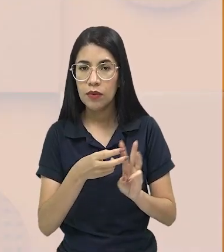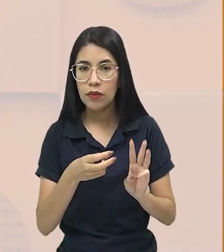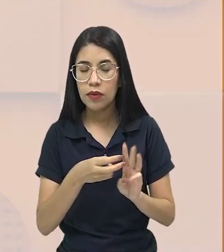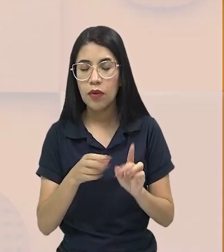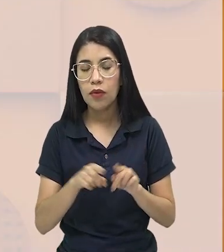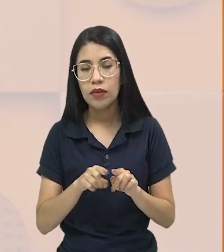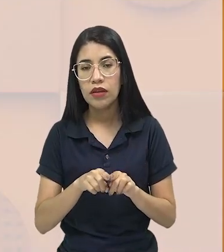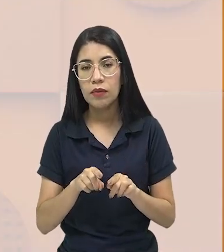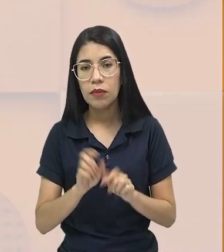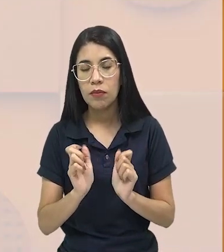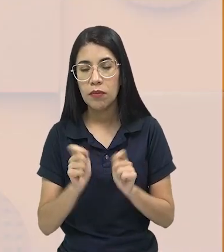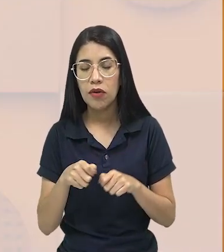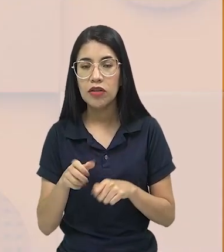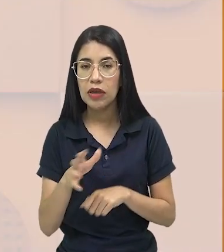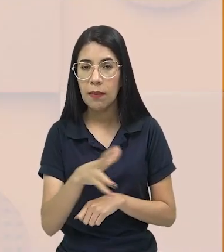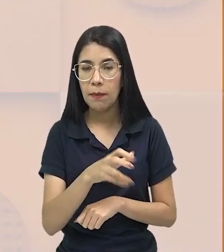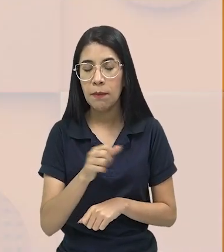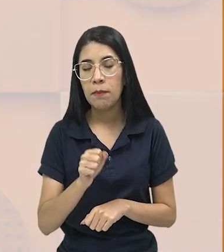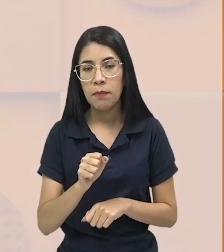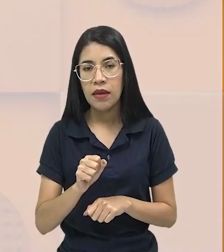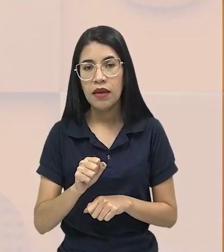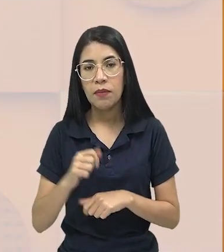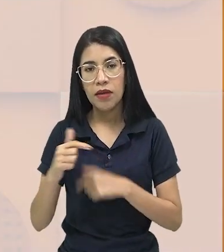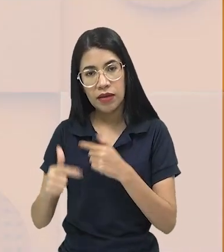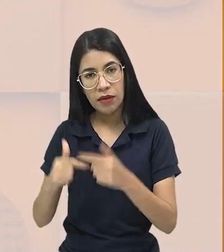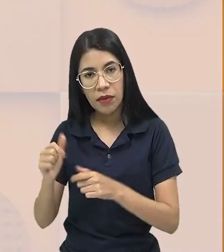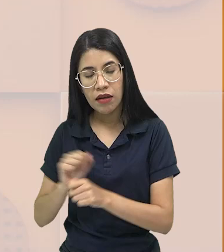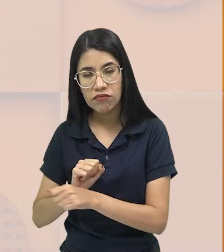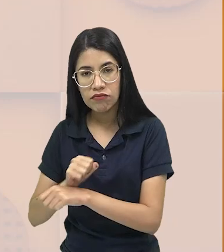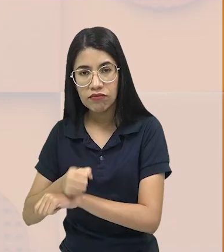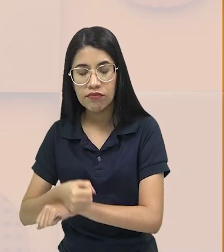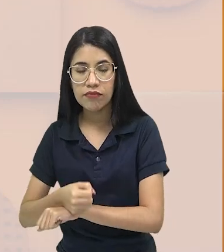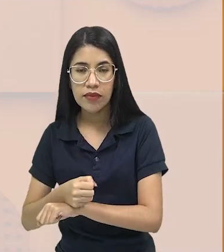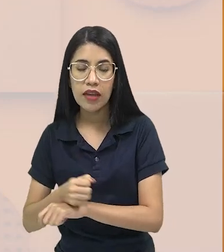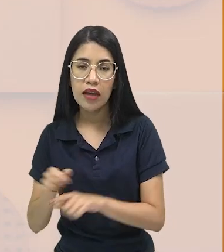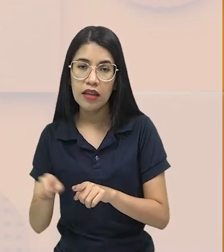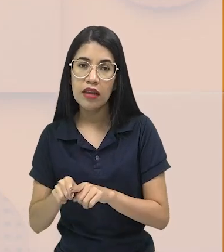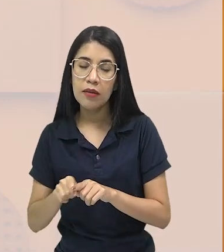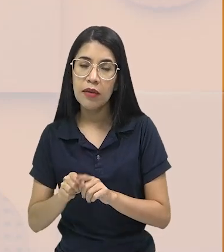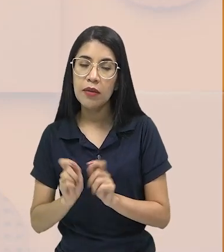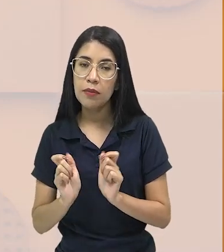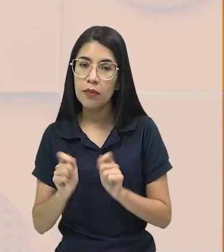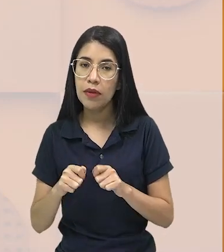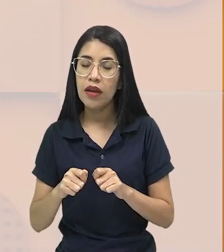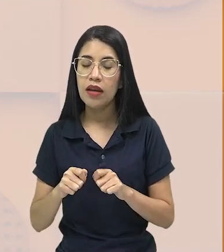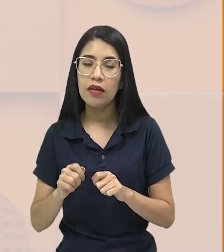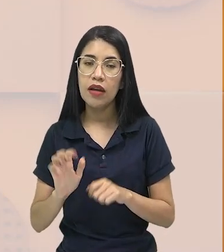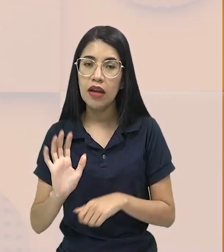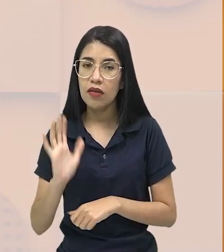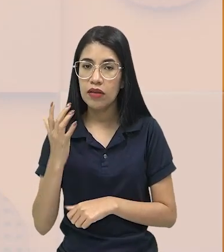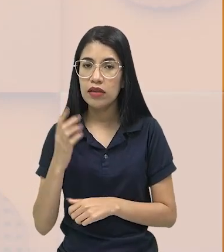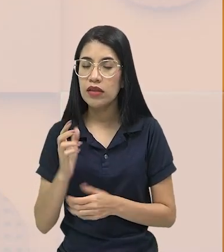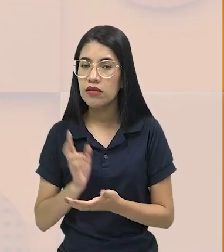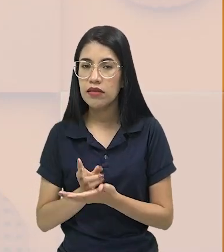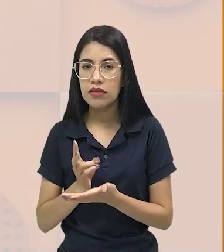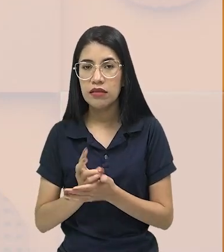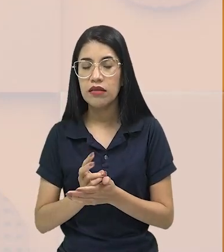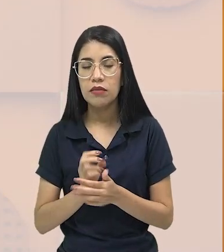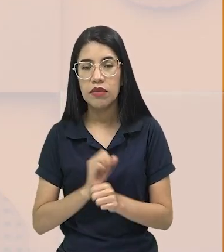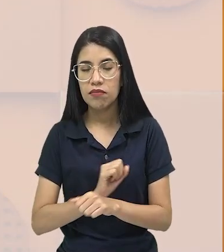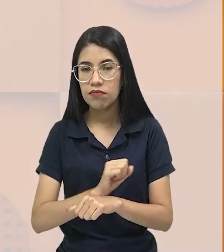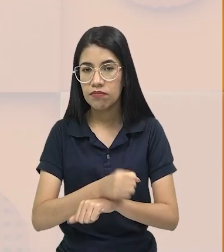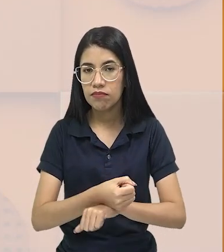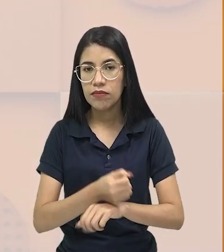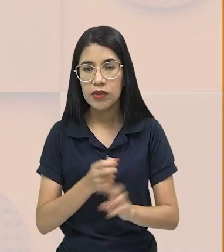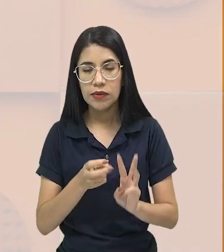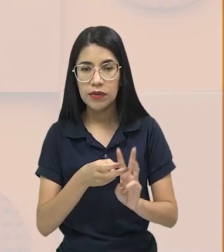de escravos. Então, a escravidão também era uma constante no Brasil colonial nesse momento em relação